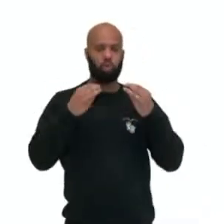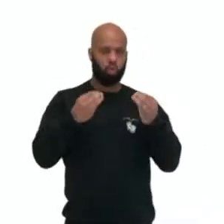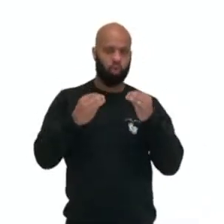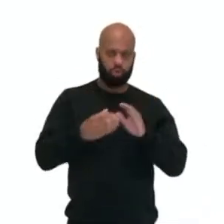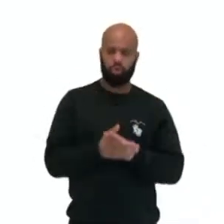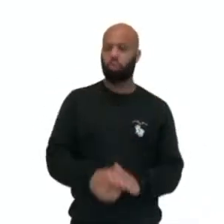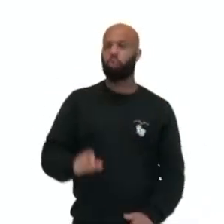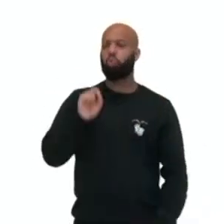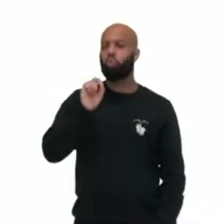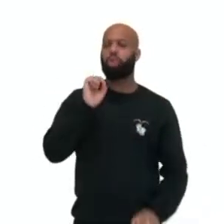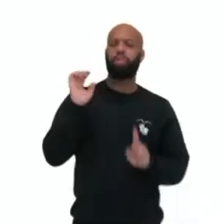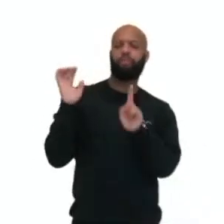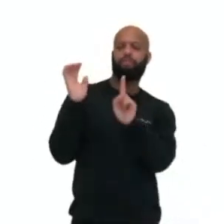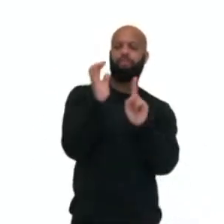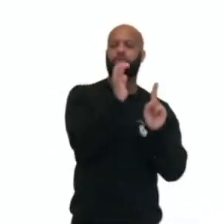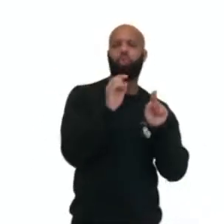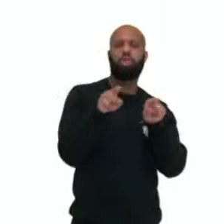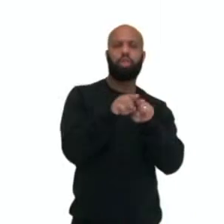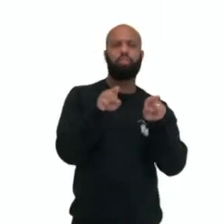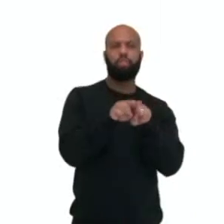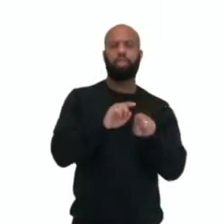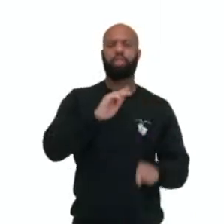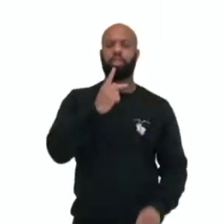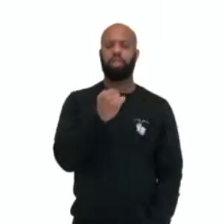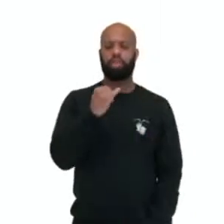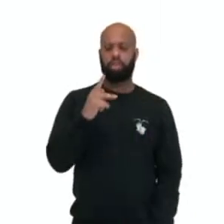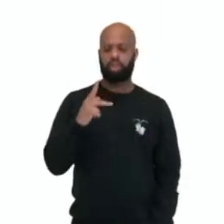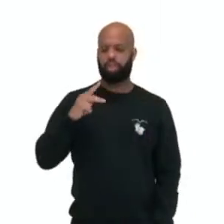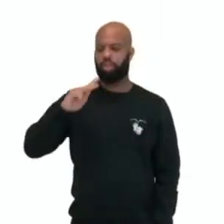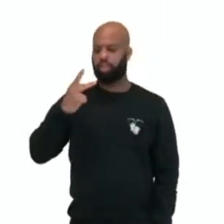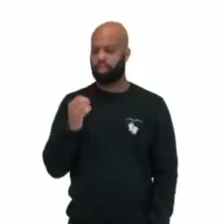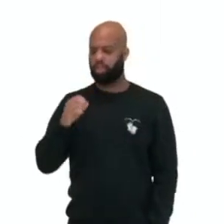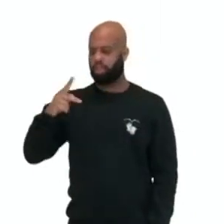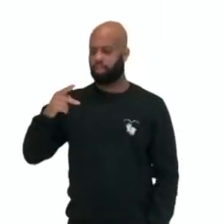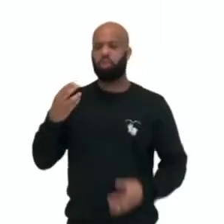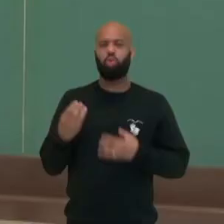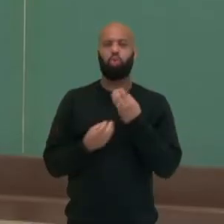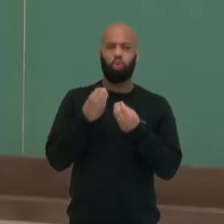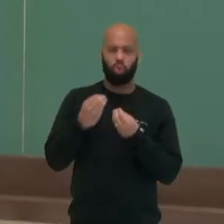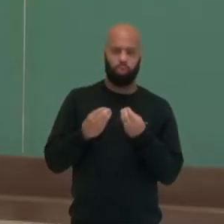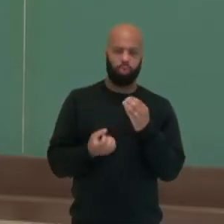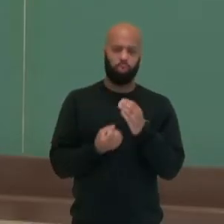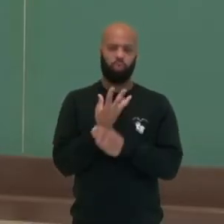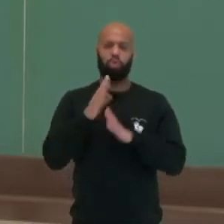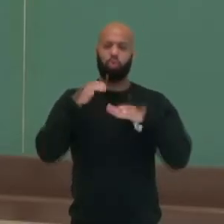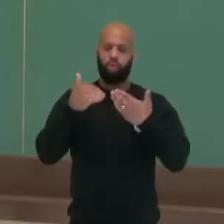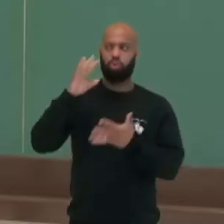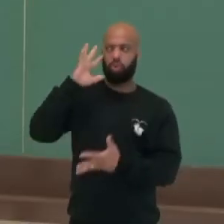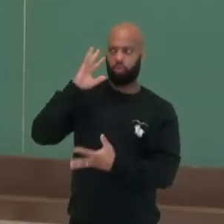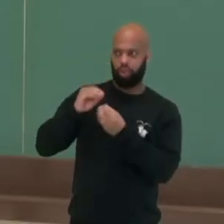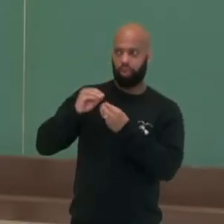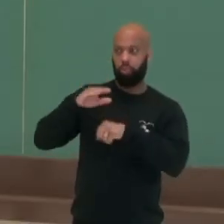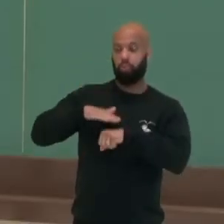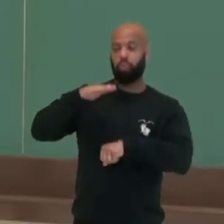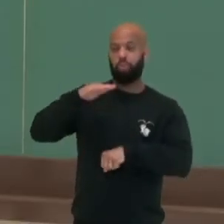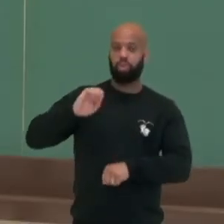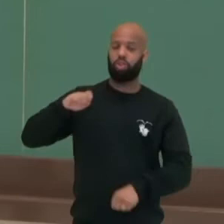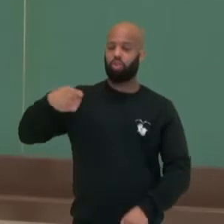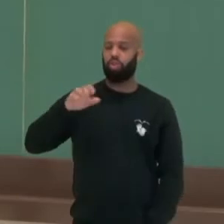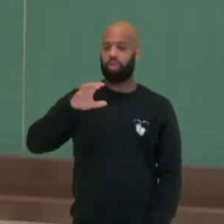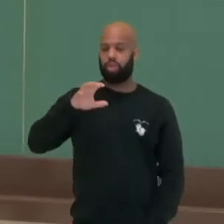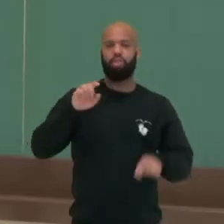que influenciou o hip hop, o surgimento do hip hop? Para poder entender um pouquinho mais sobre